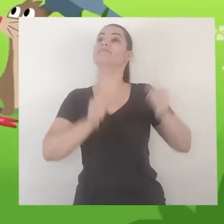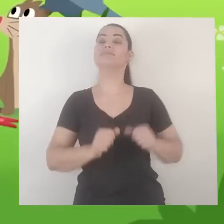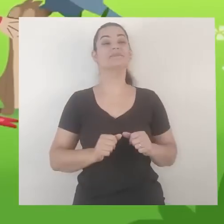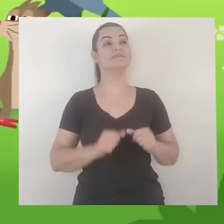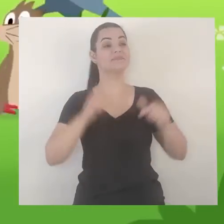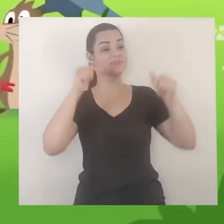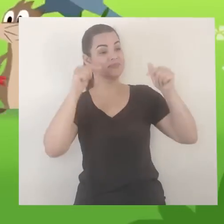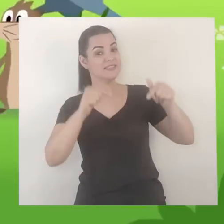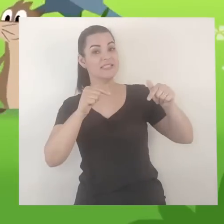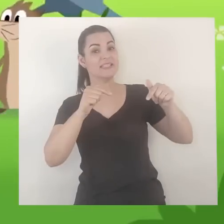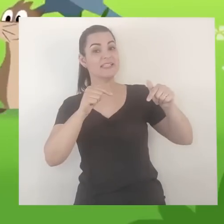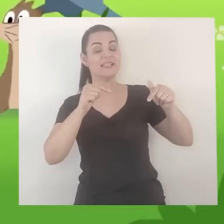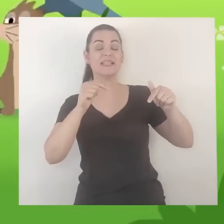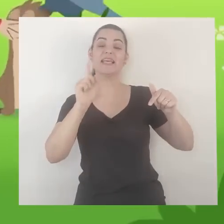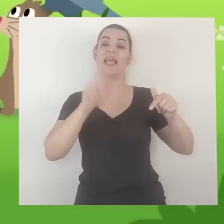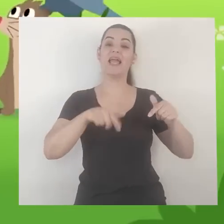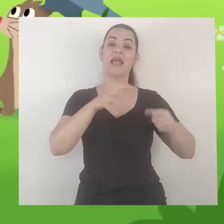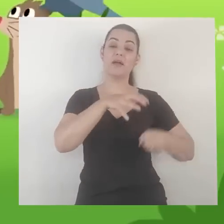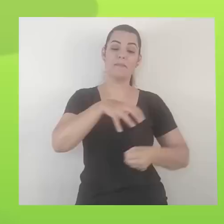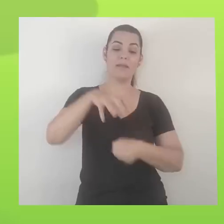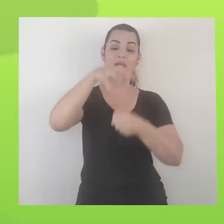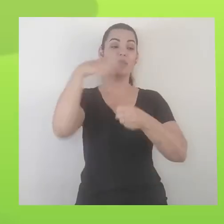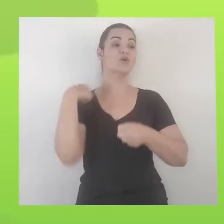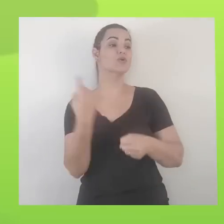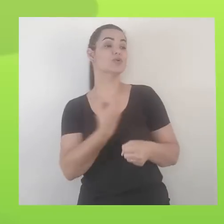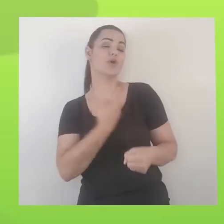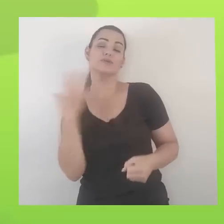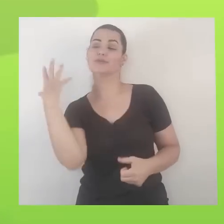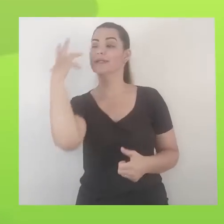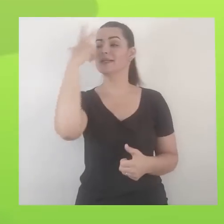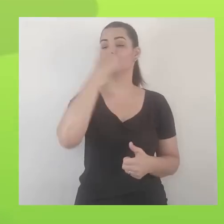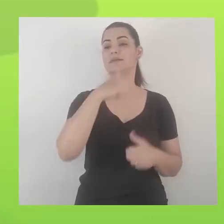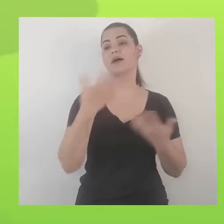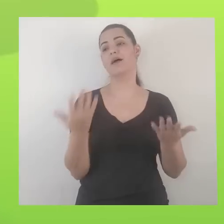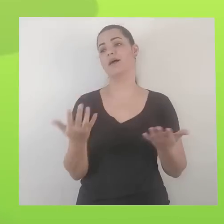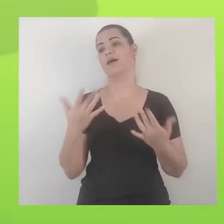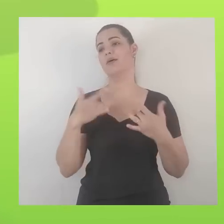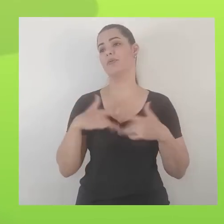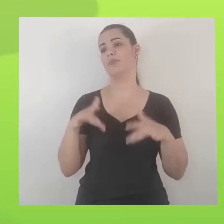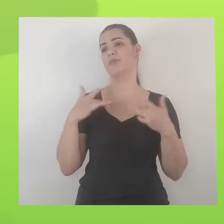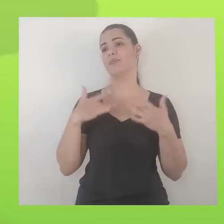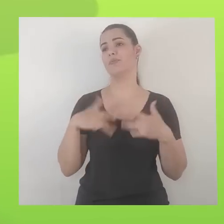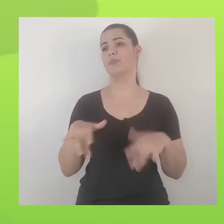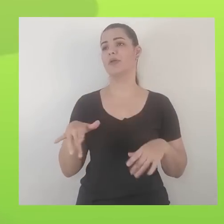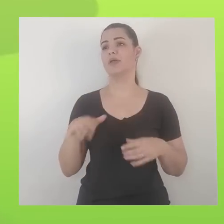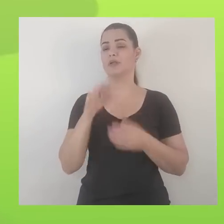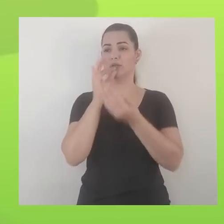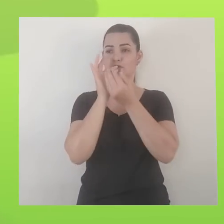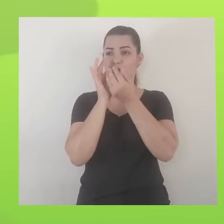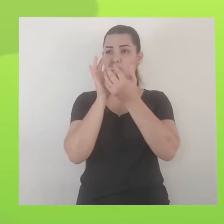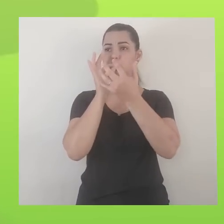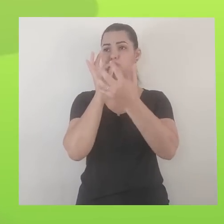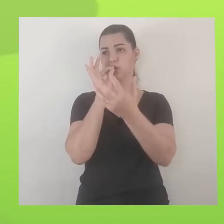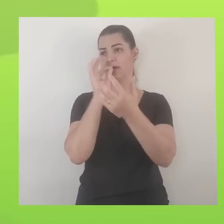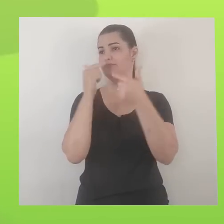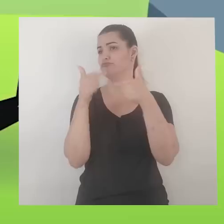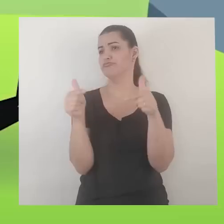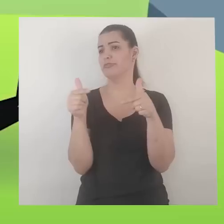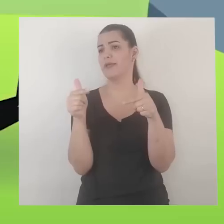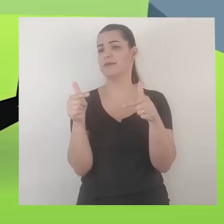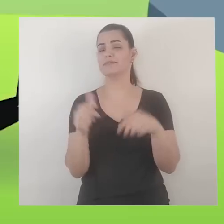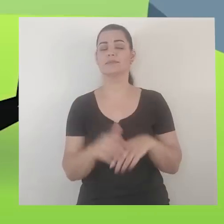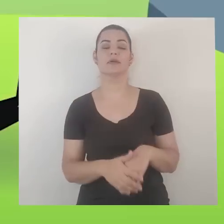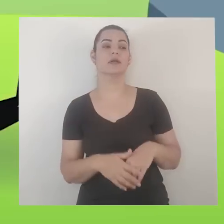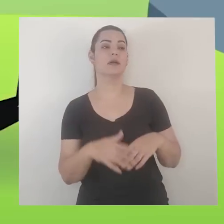Tcharam! Aqui está o nosso lindo balão. Pena que a gente não tem nenhuma bexiga de festa. Daí ia ser mais legal